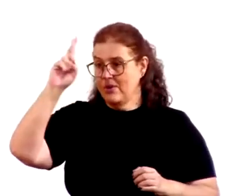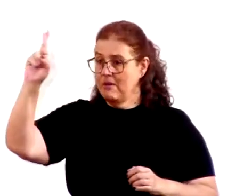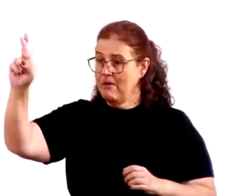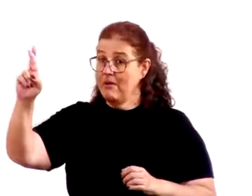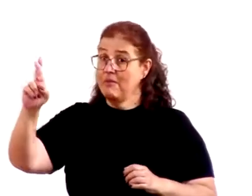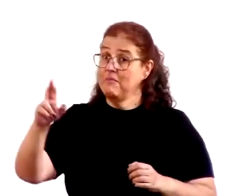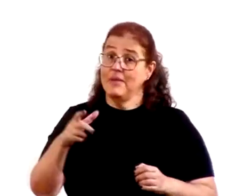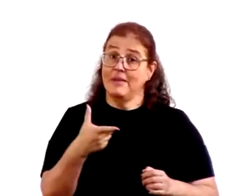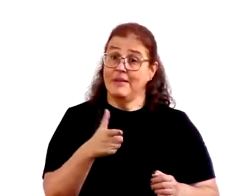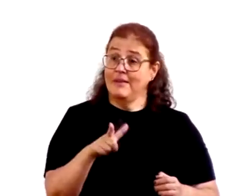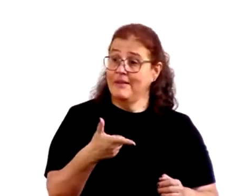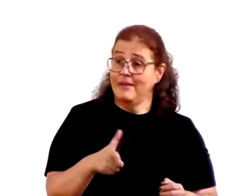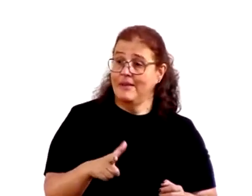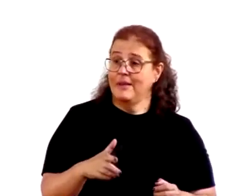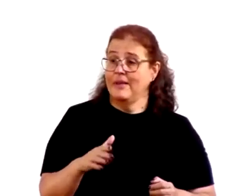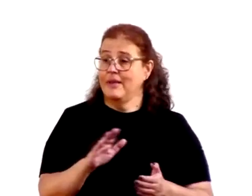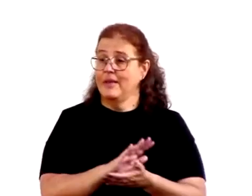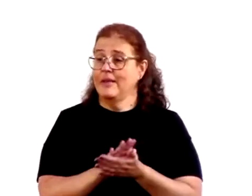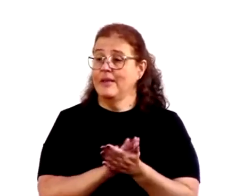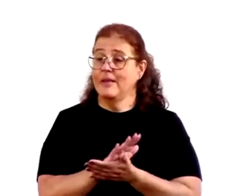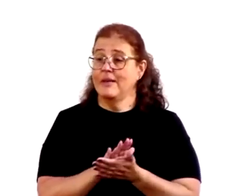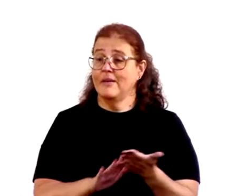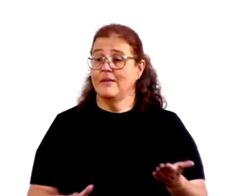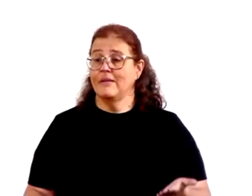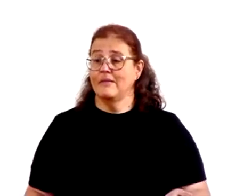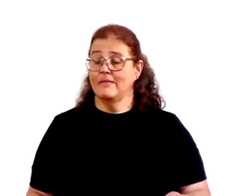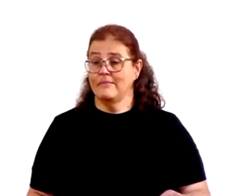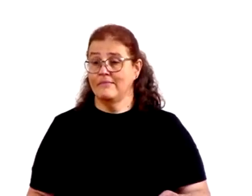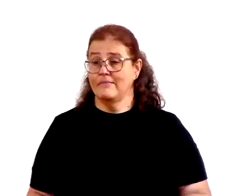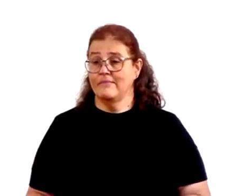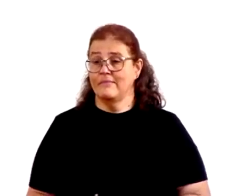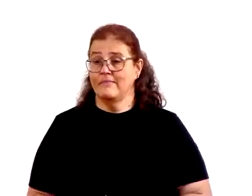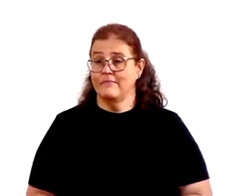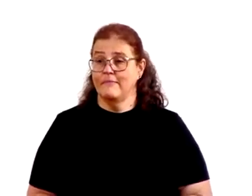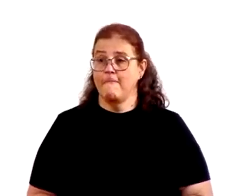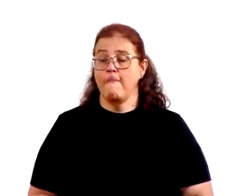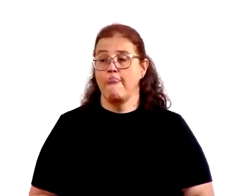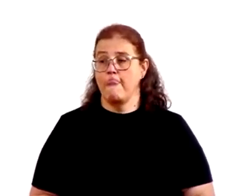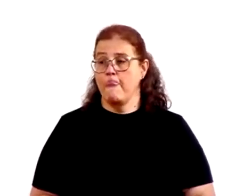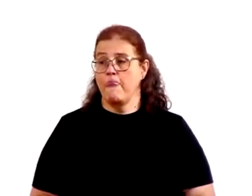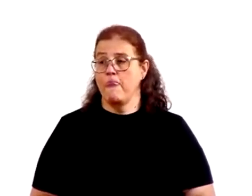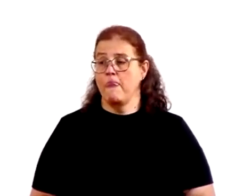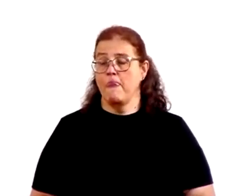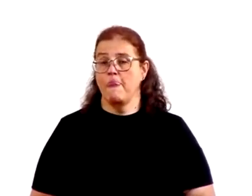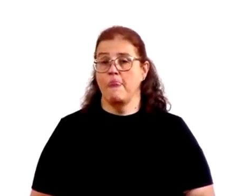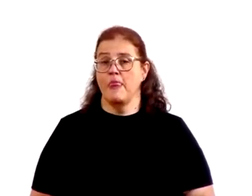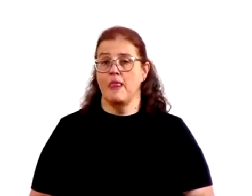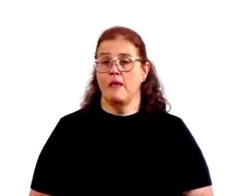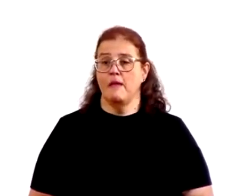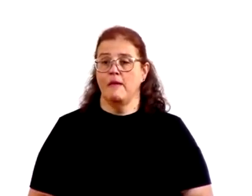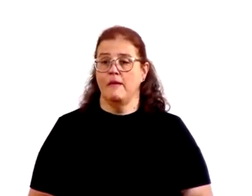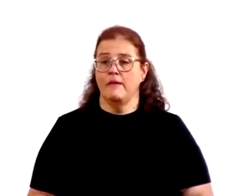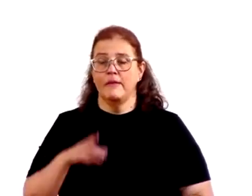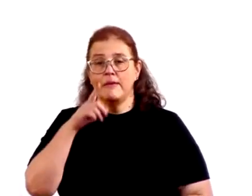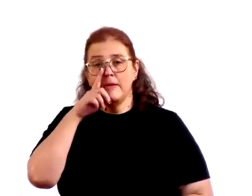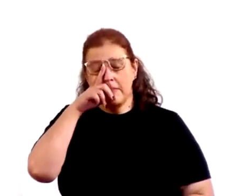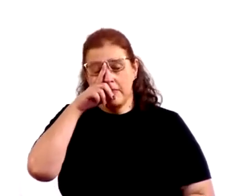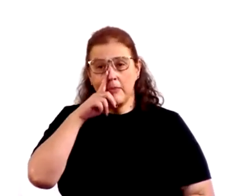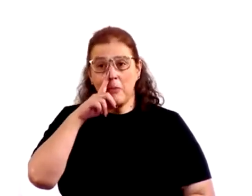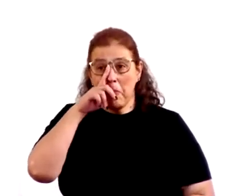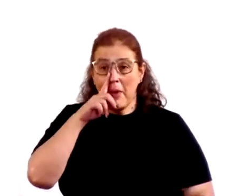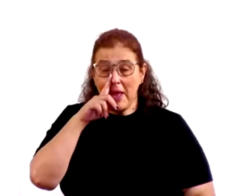da humanidade são os seus pecados mesmo. O perigo da humanidade são os seus